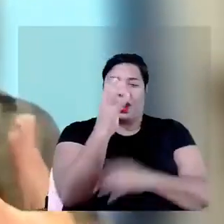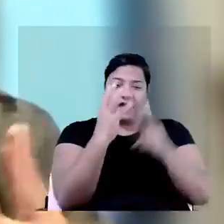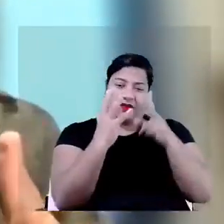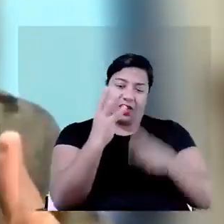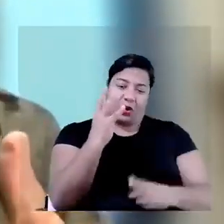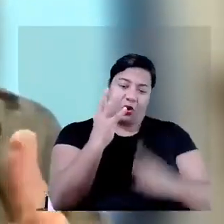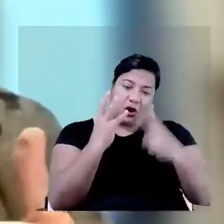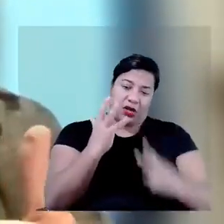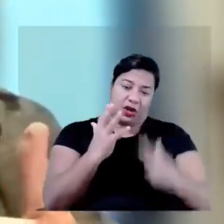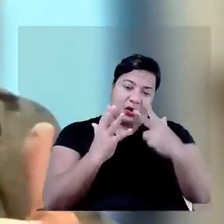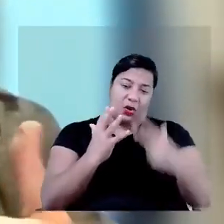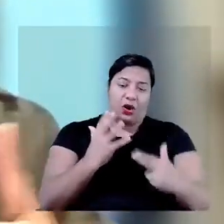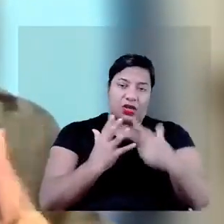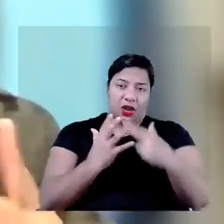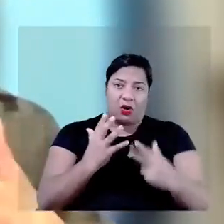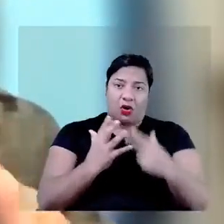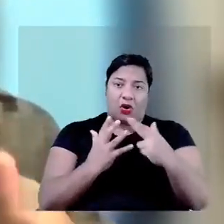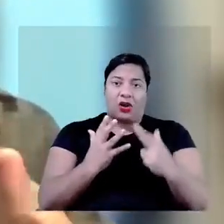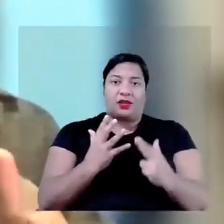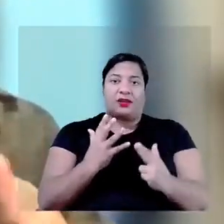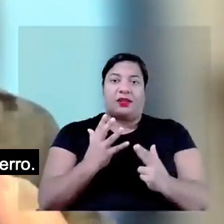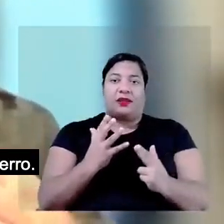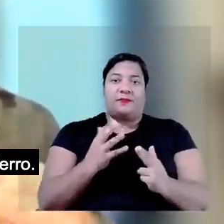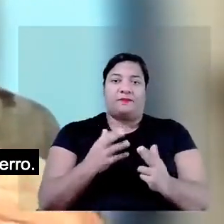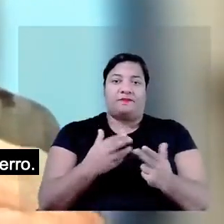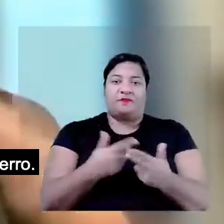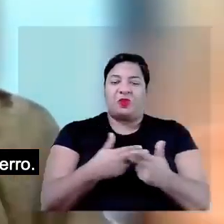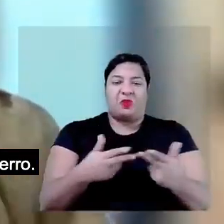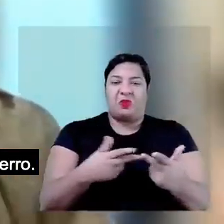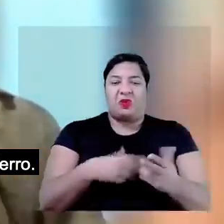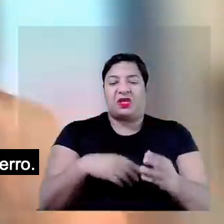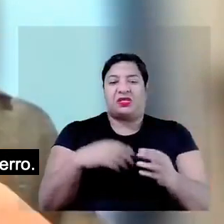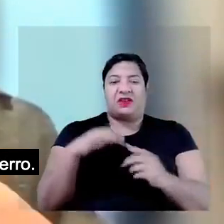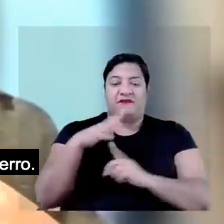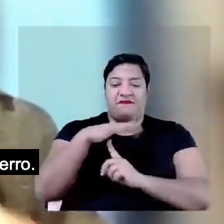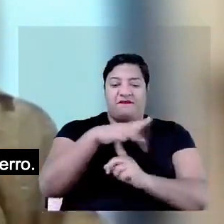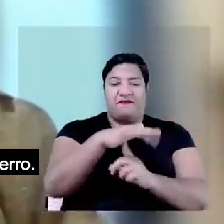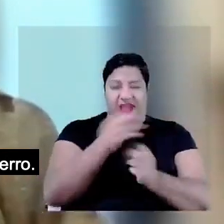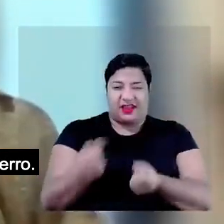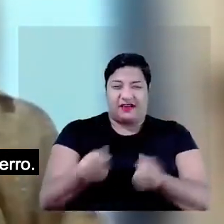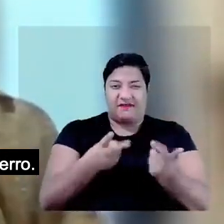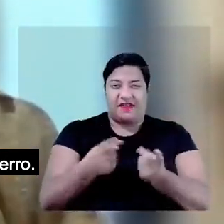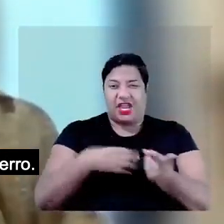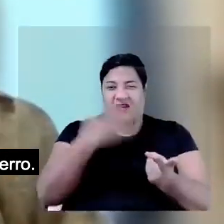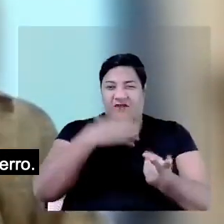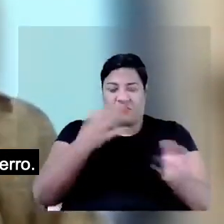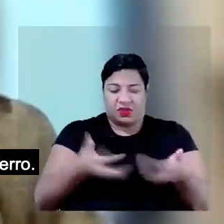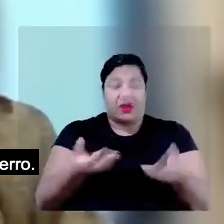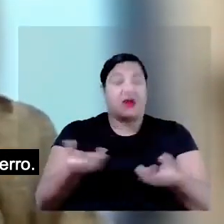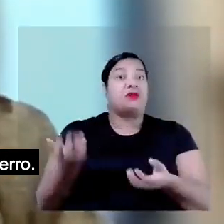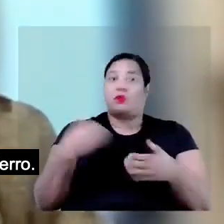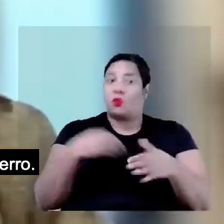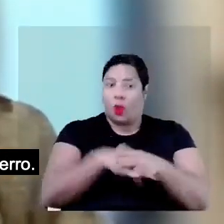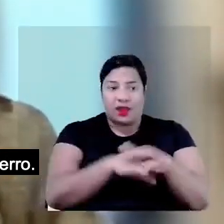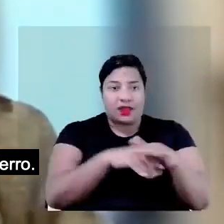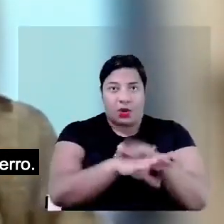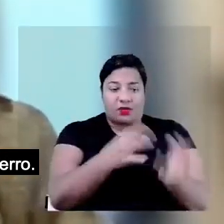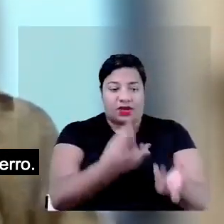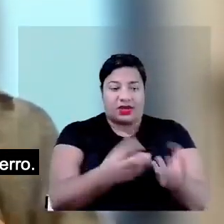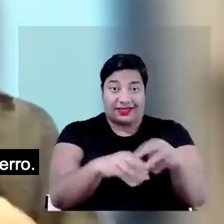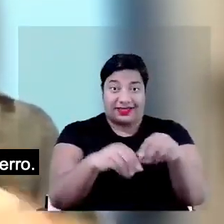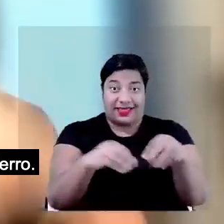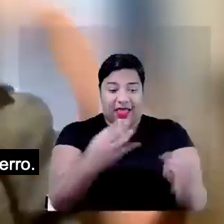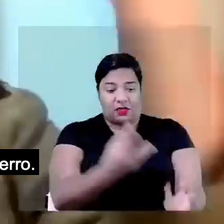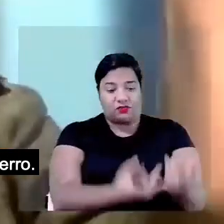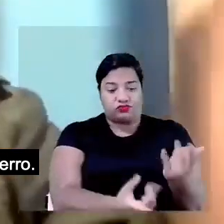verdes, jardins, material de feira, e isso vai para a compostagem e